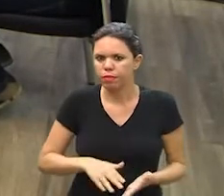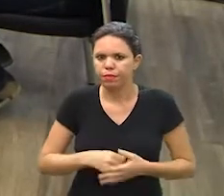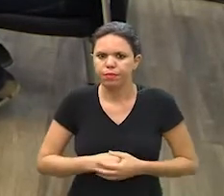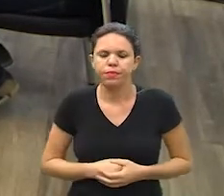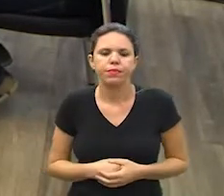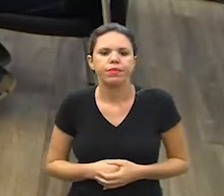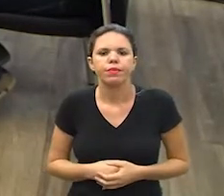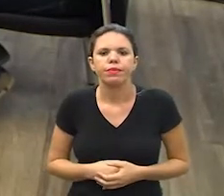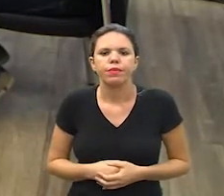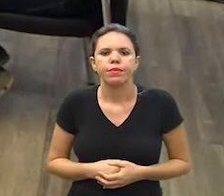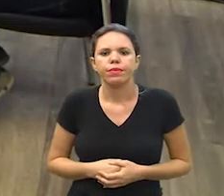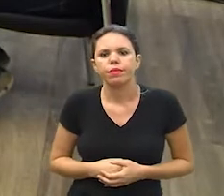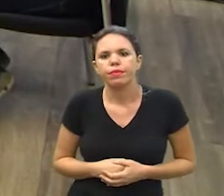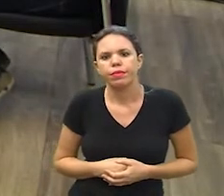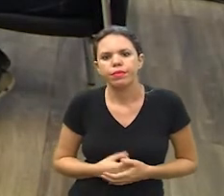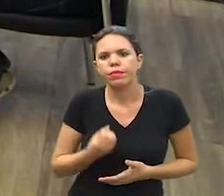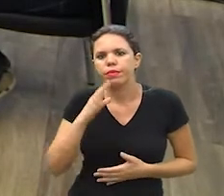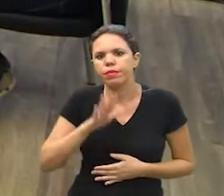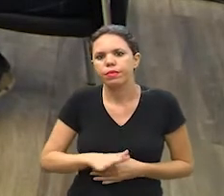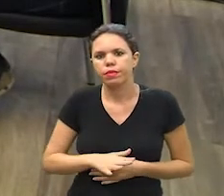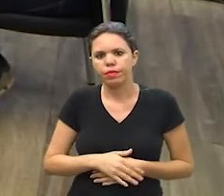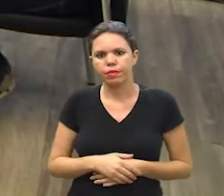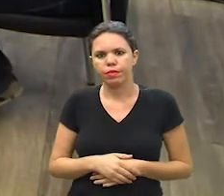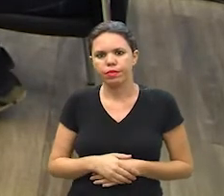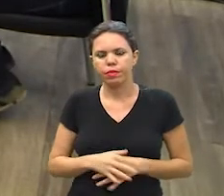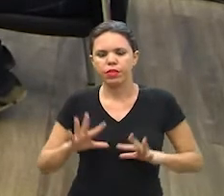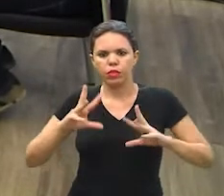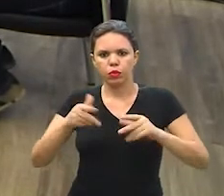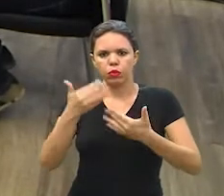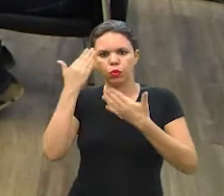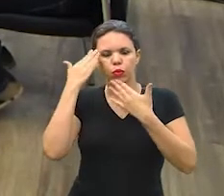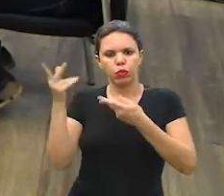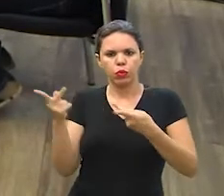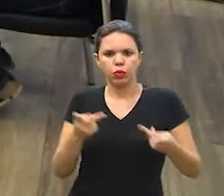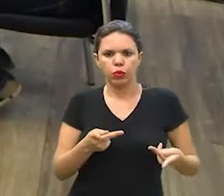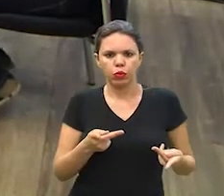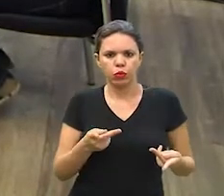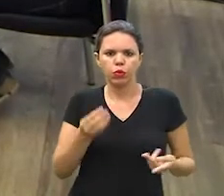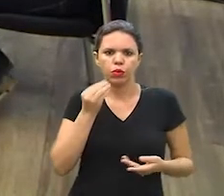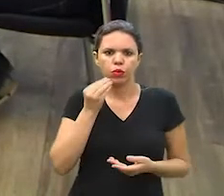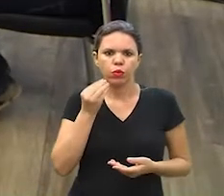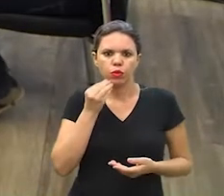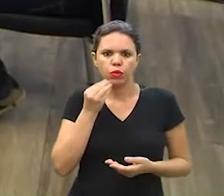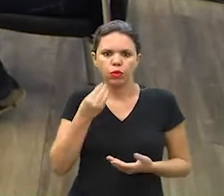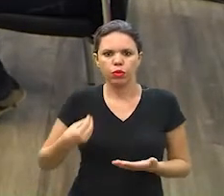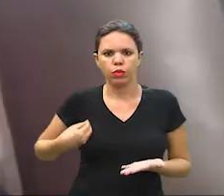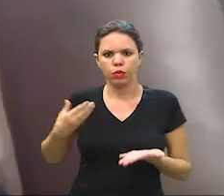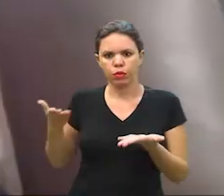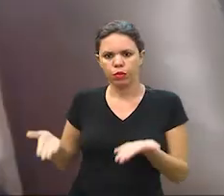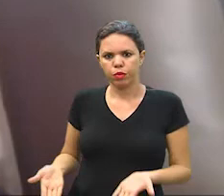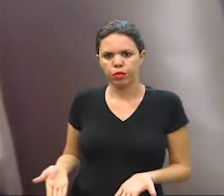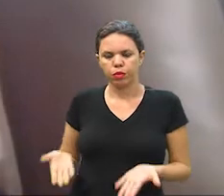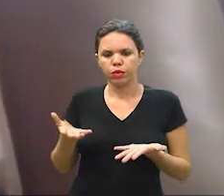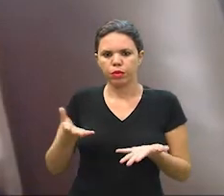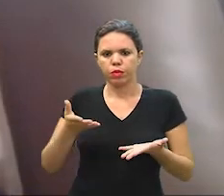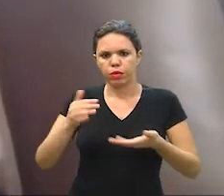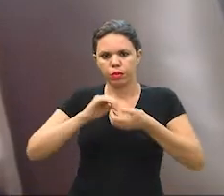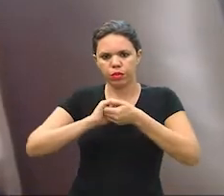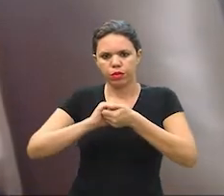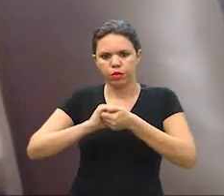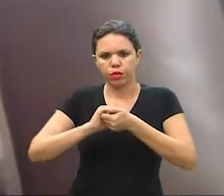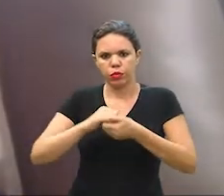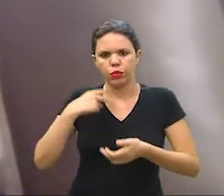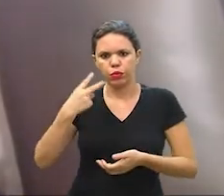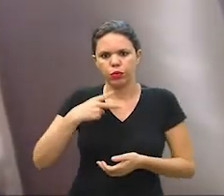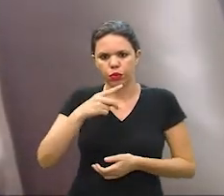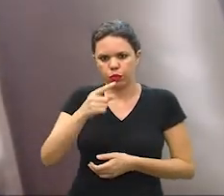tarde. Boa tarde a todos. Eu agradeço o convite, a oportunidade de estar aqui. Queria cumprimentar